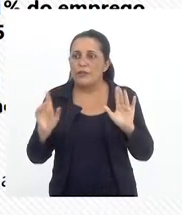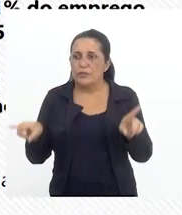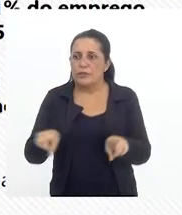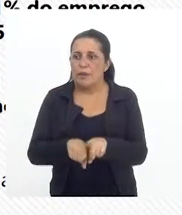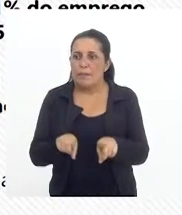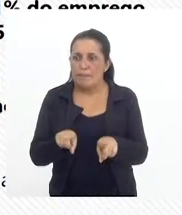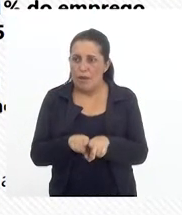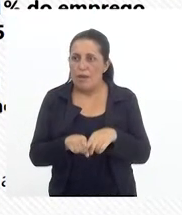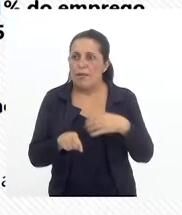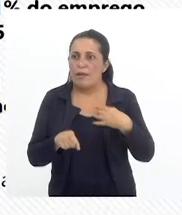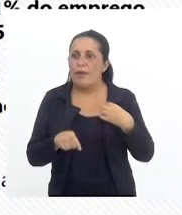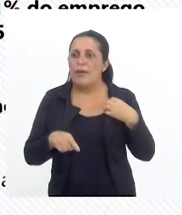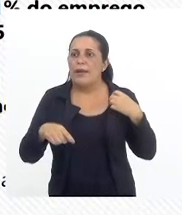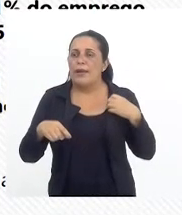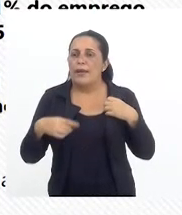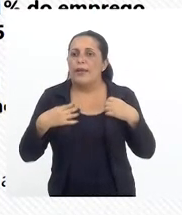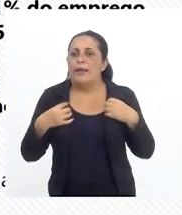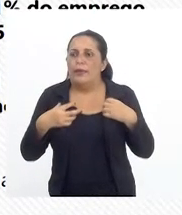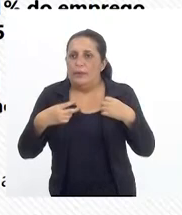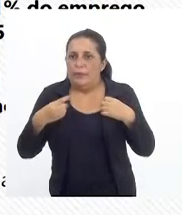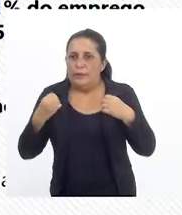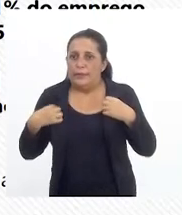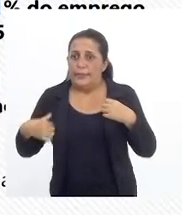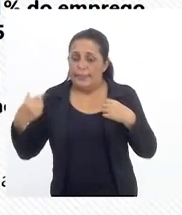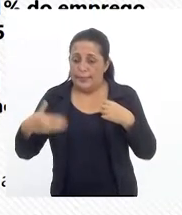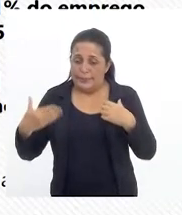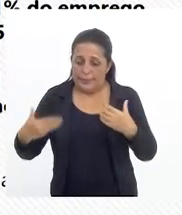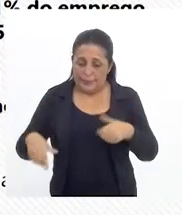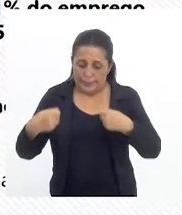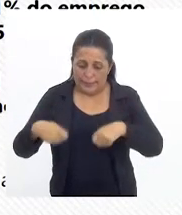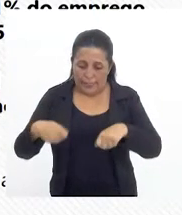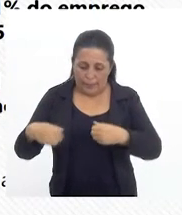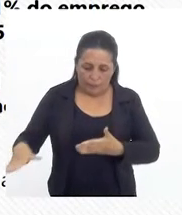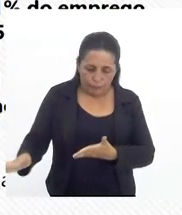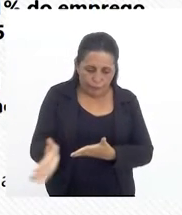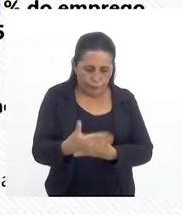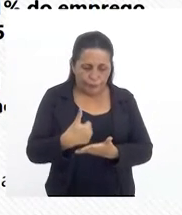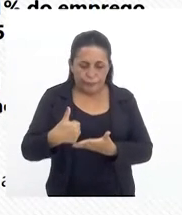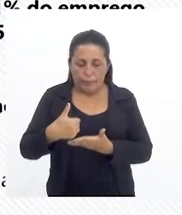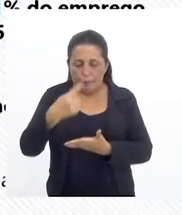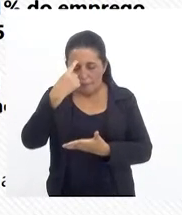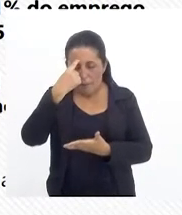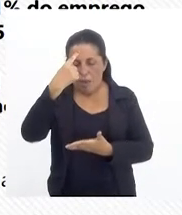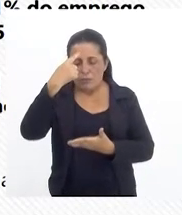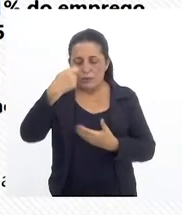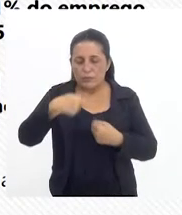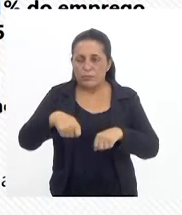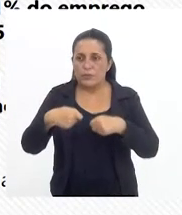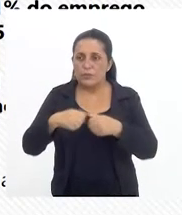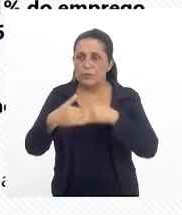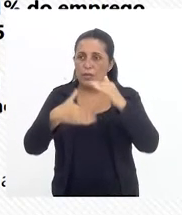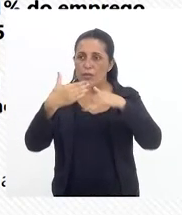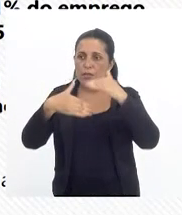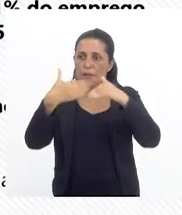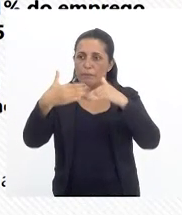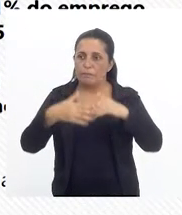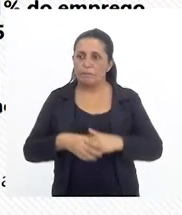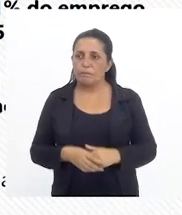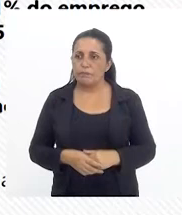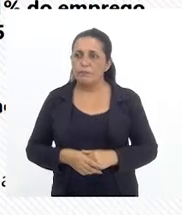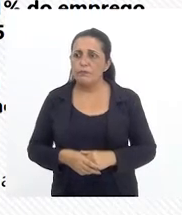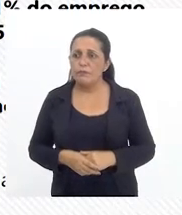também a tão necessária arrecadação imagina se nós conseguimos crescer tem outros